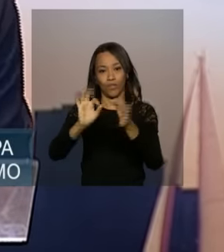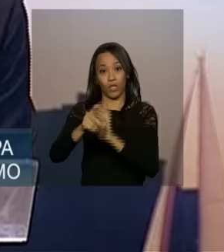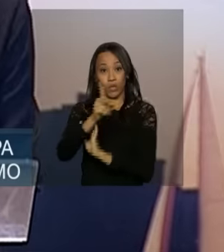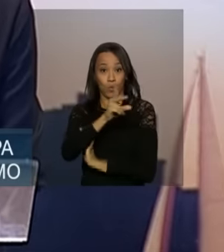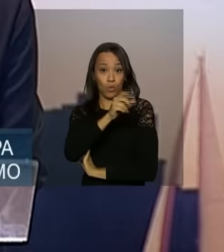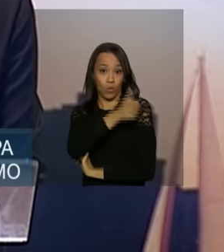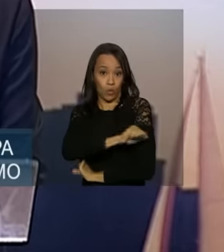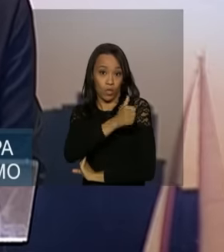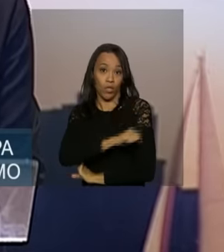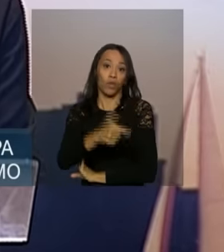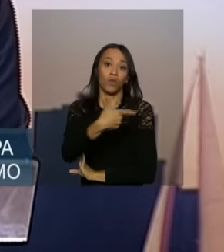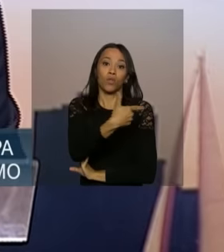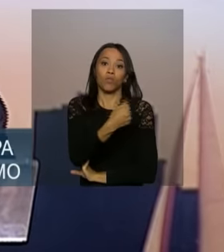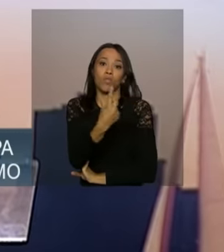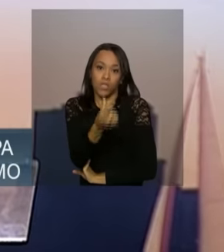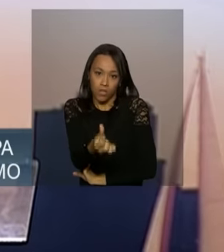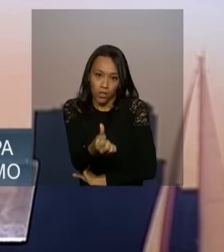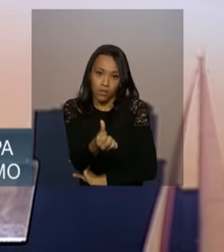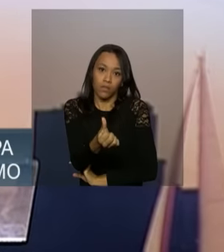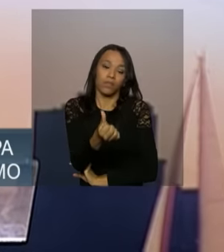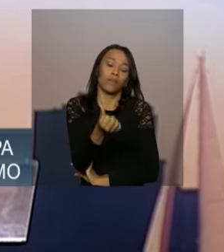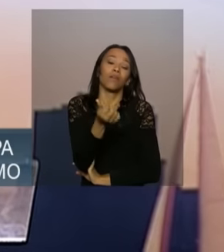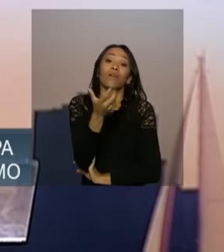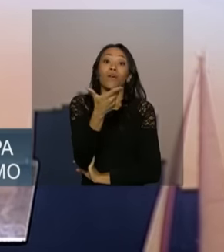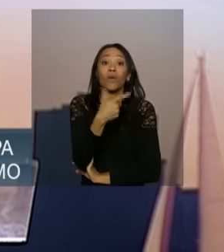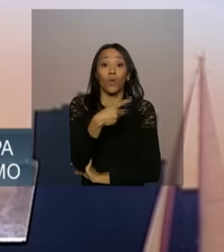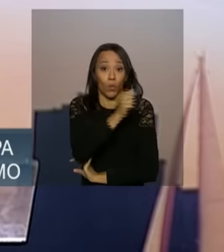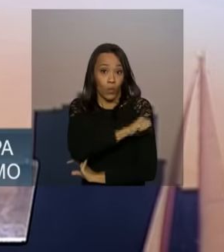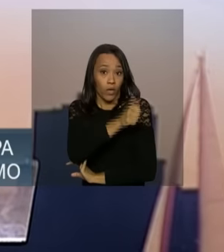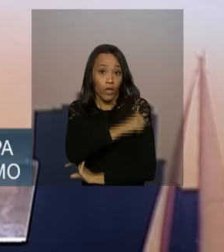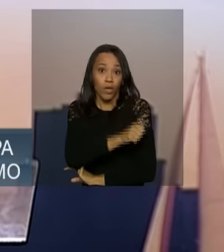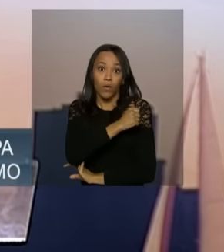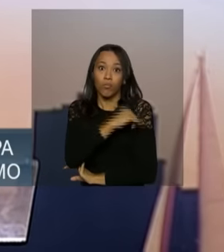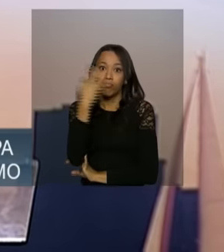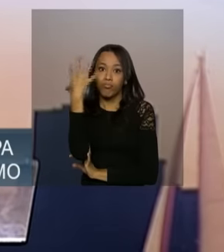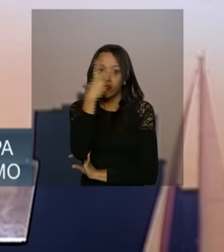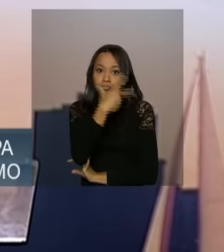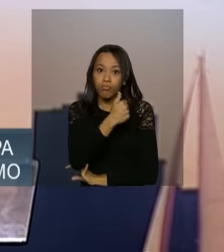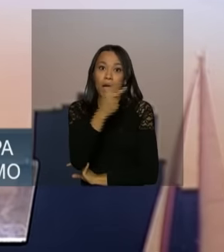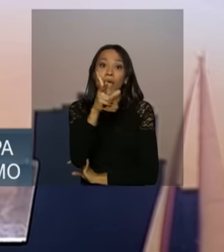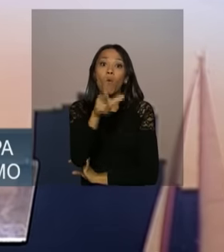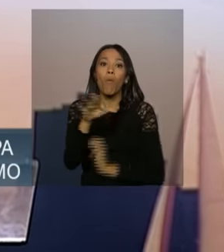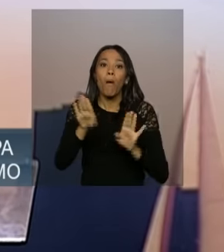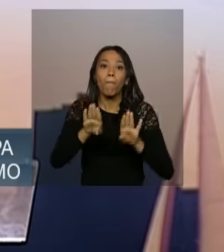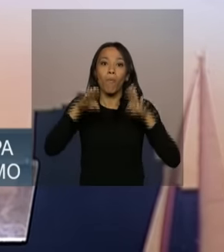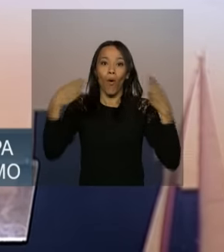Rio é a mais bela porta de entrada do nosso país.